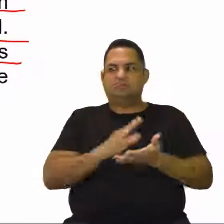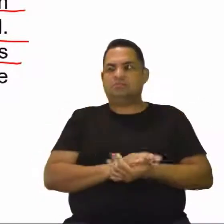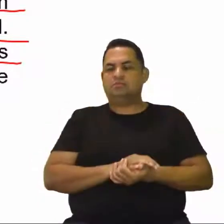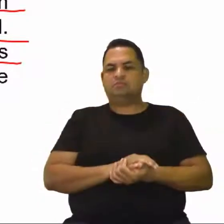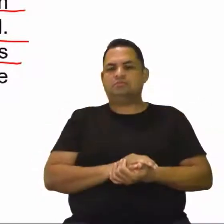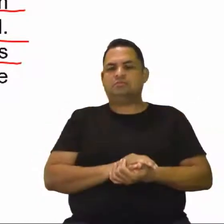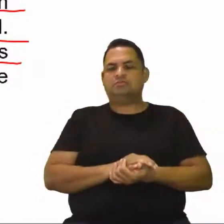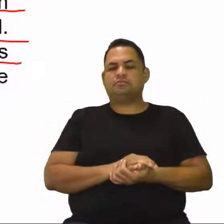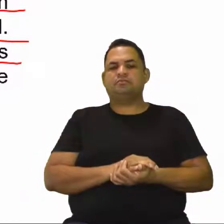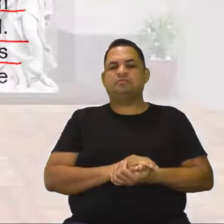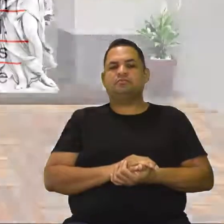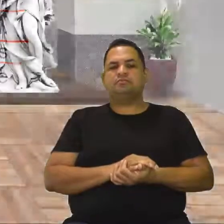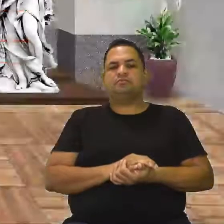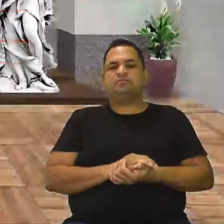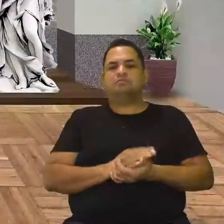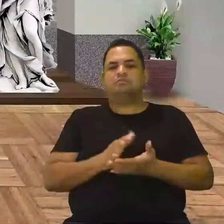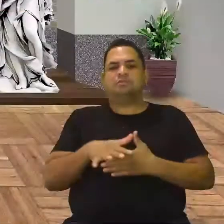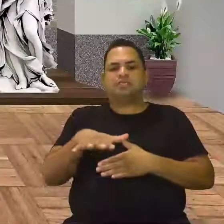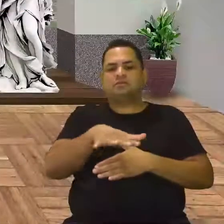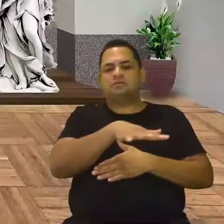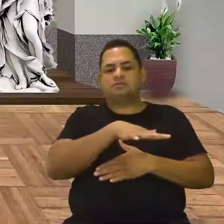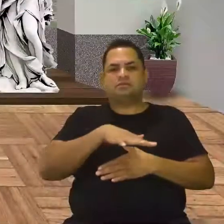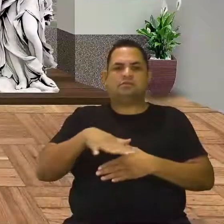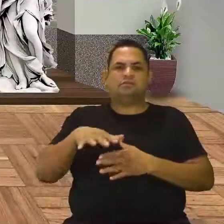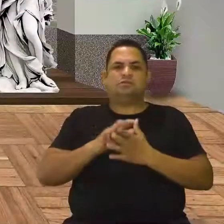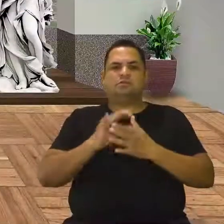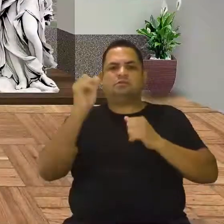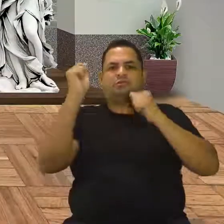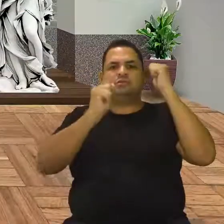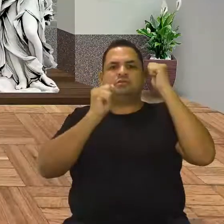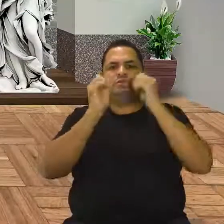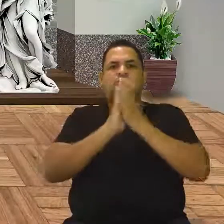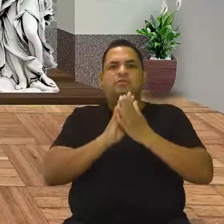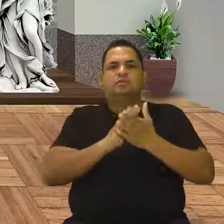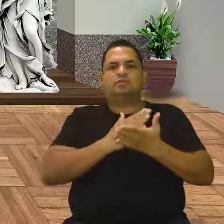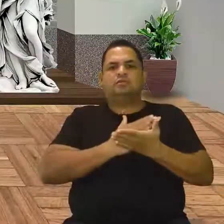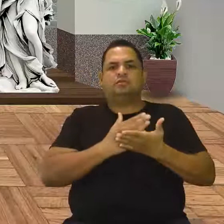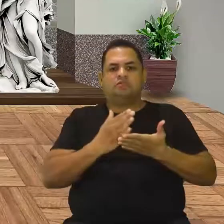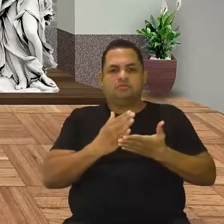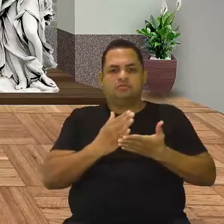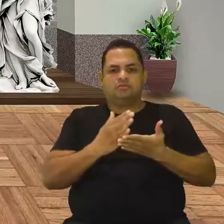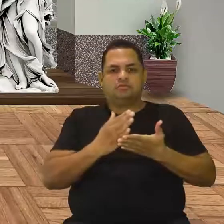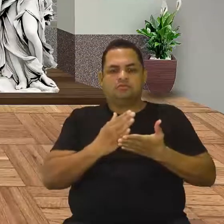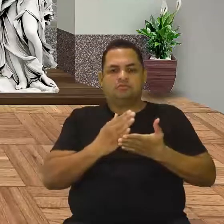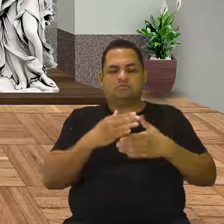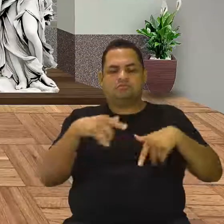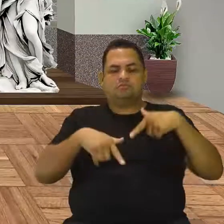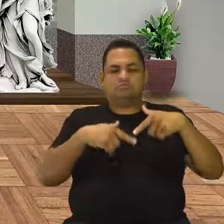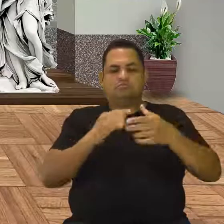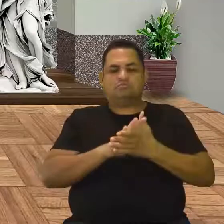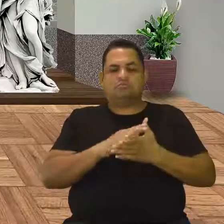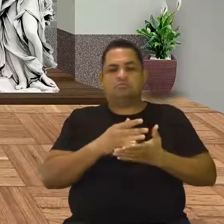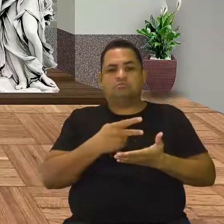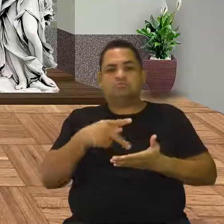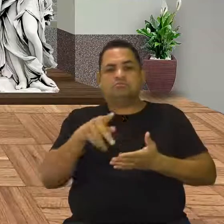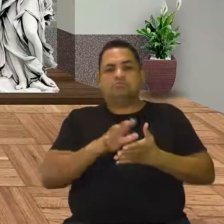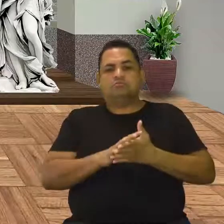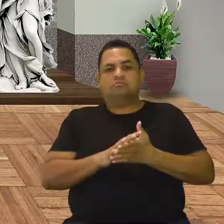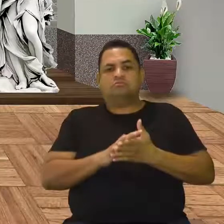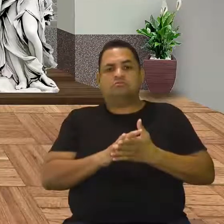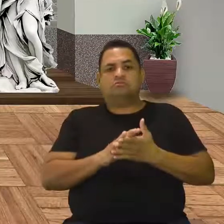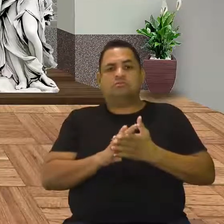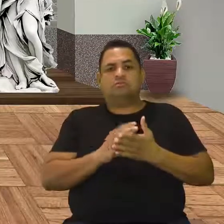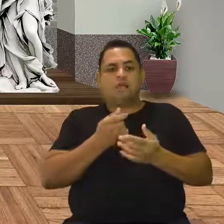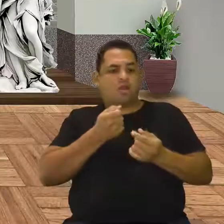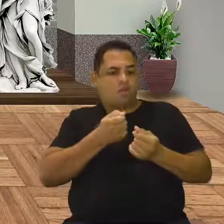Aí, esses pátios industriais começam a produzir os seus próprios produtos e incentivam a compra